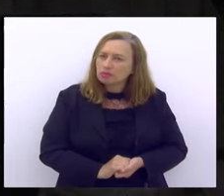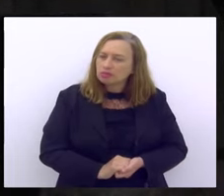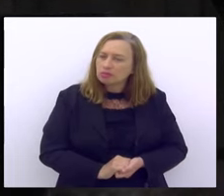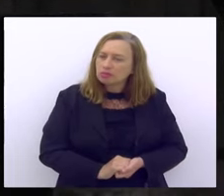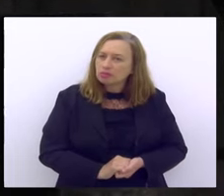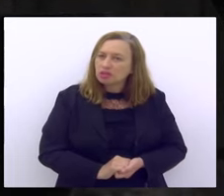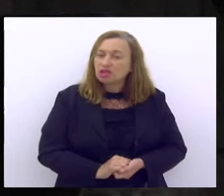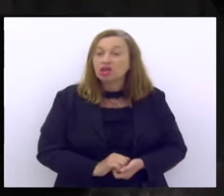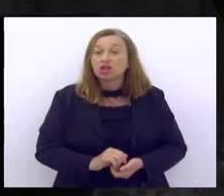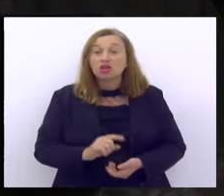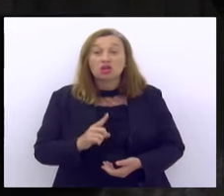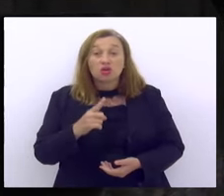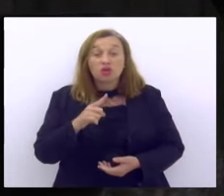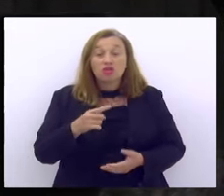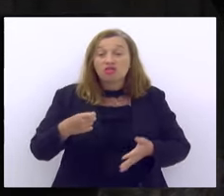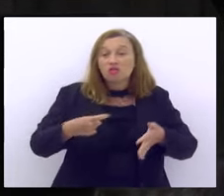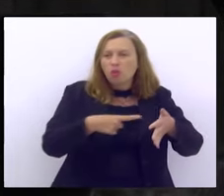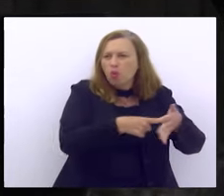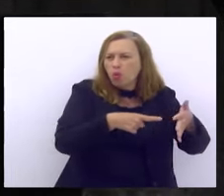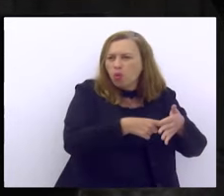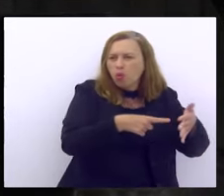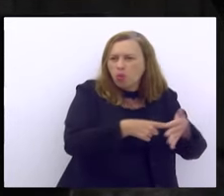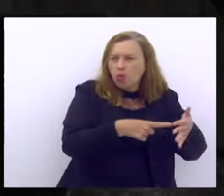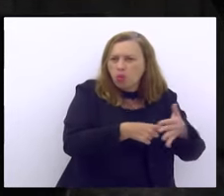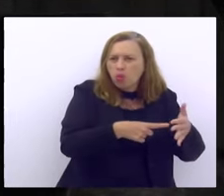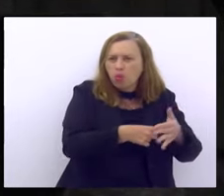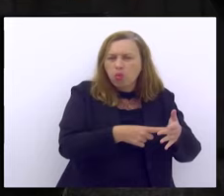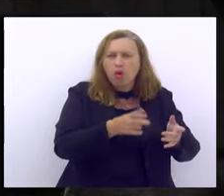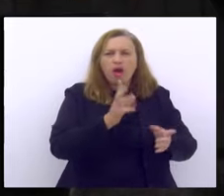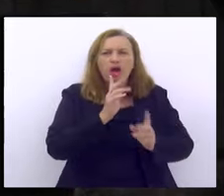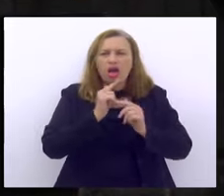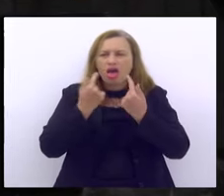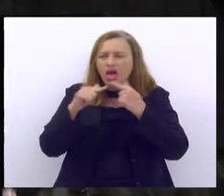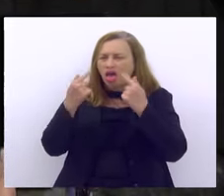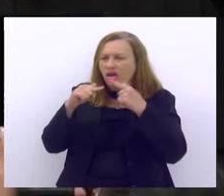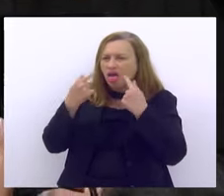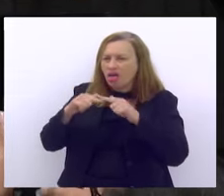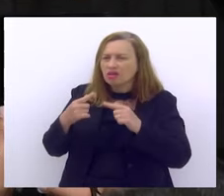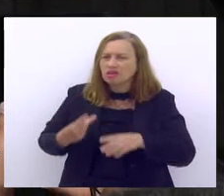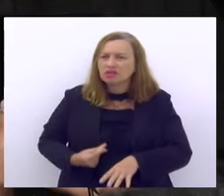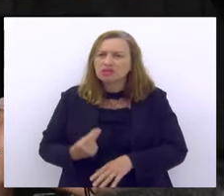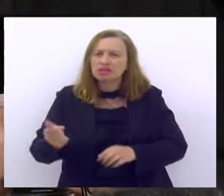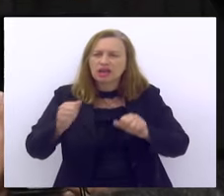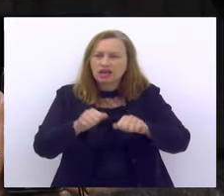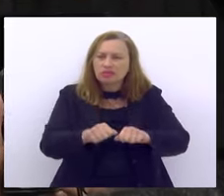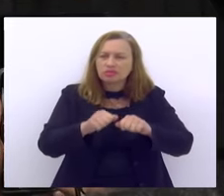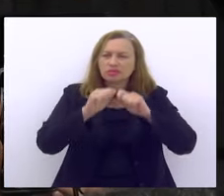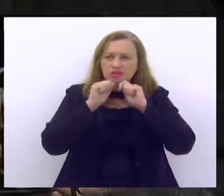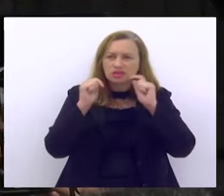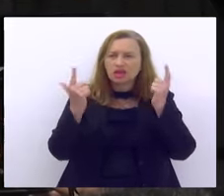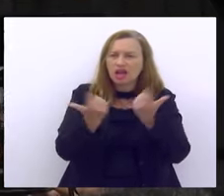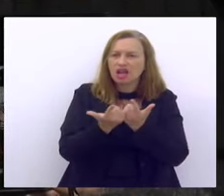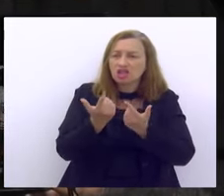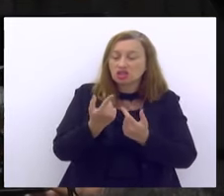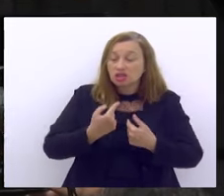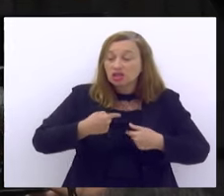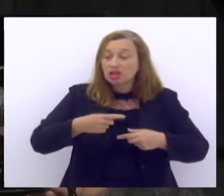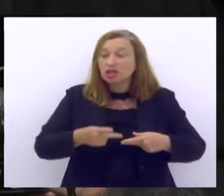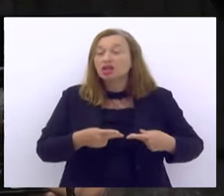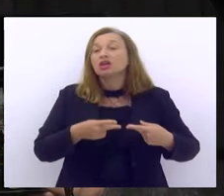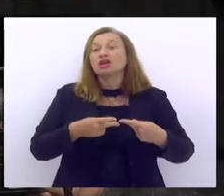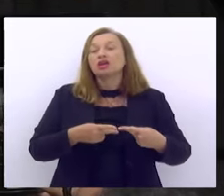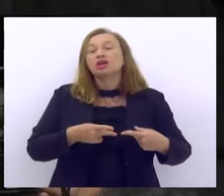Após recebermos diversas denúncias e reclamações, nós saímos da Assembleia Legislativa e fomos em direção a essa